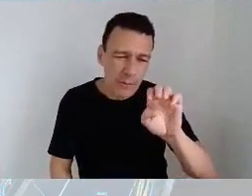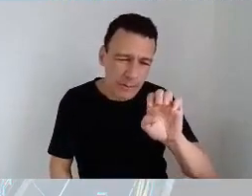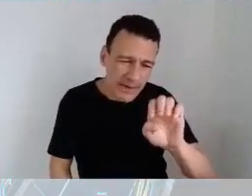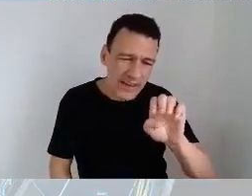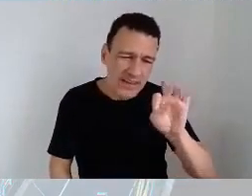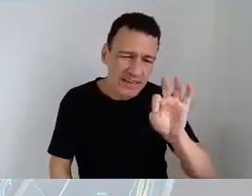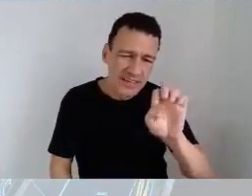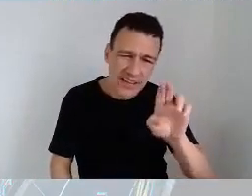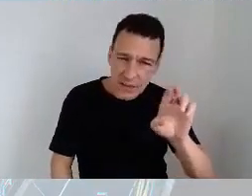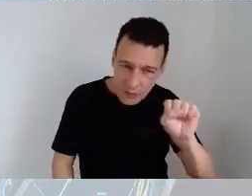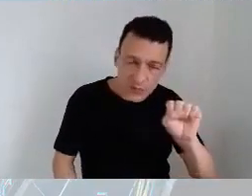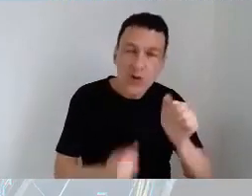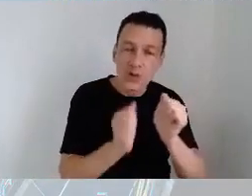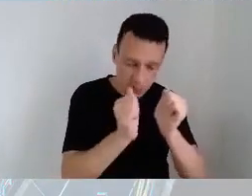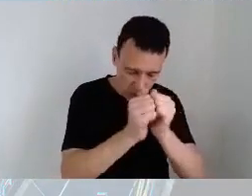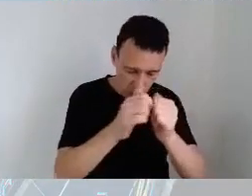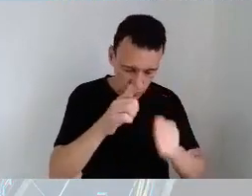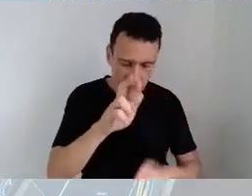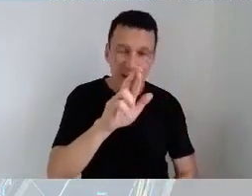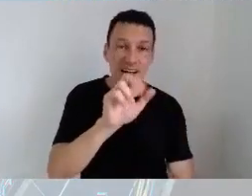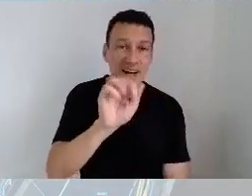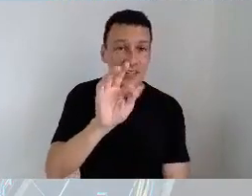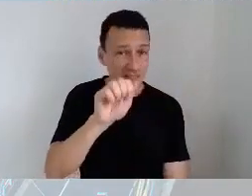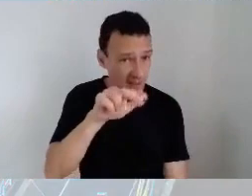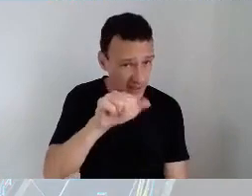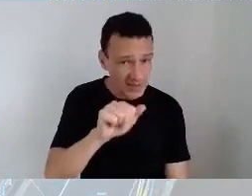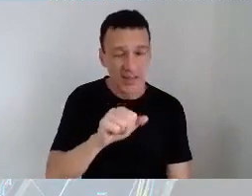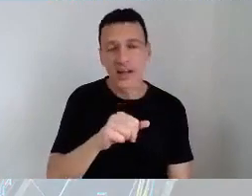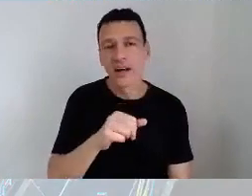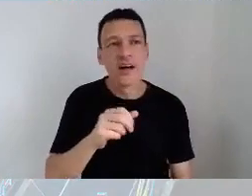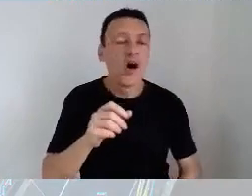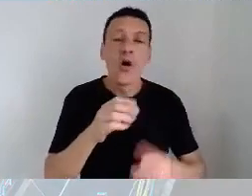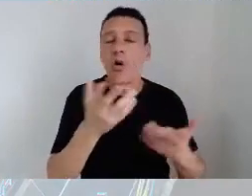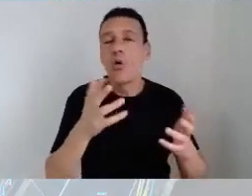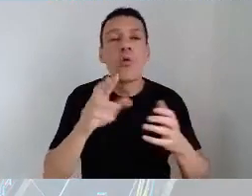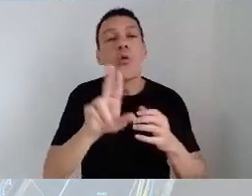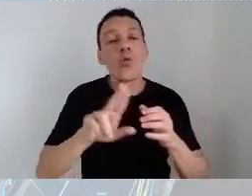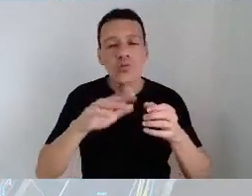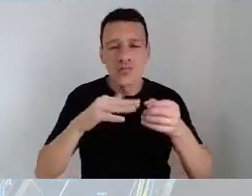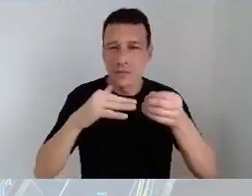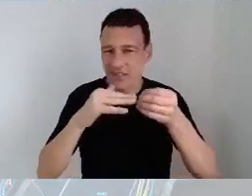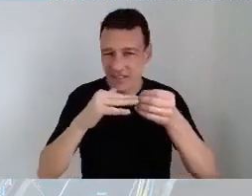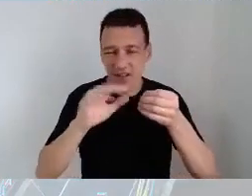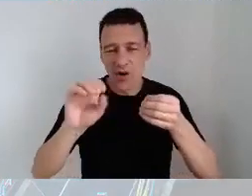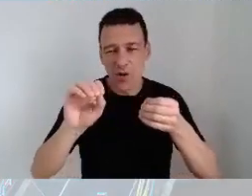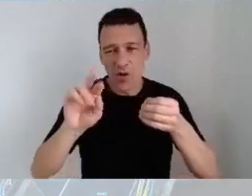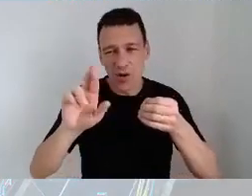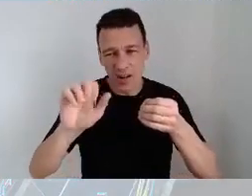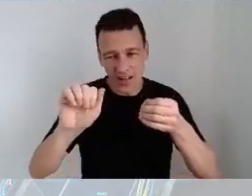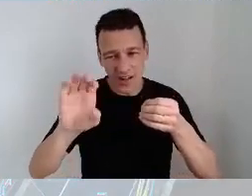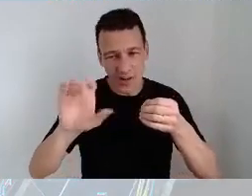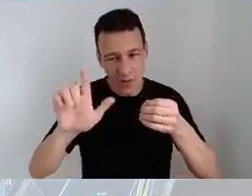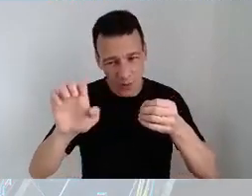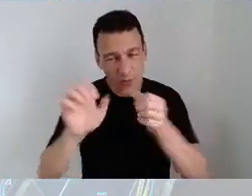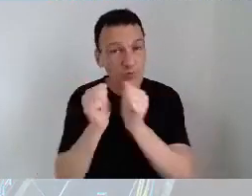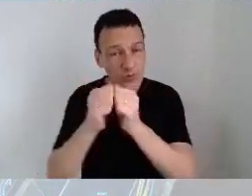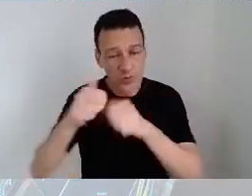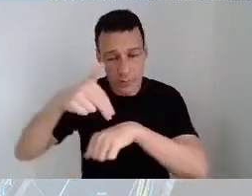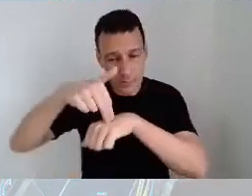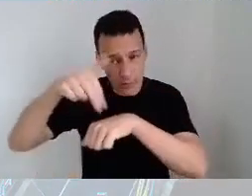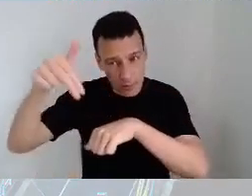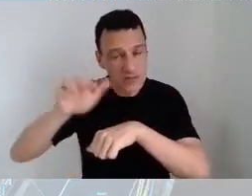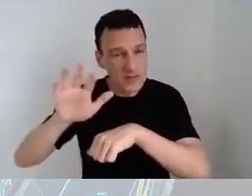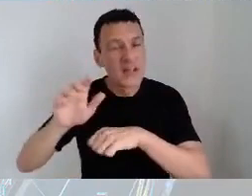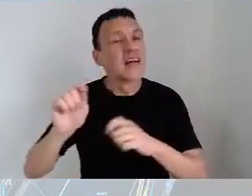de traces. Quem usa banco de dados Oracle e Postgre pode usar uma ferramenta que chama ASH